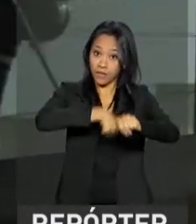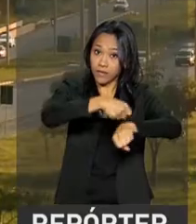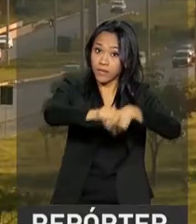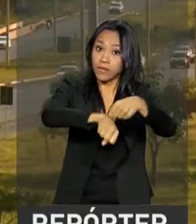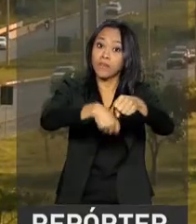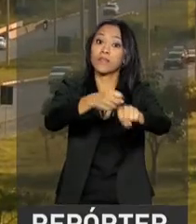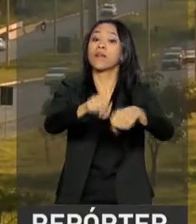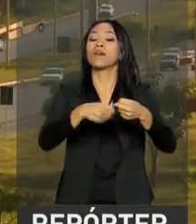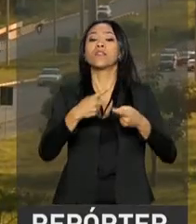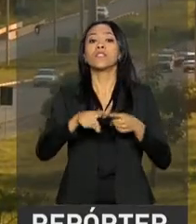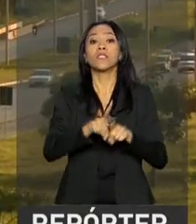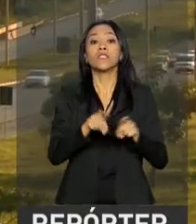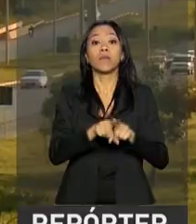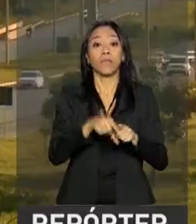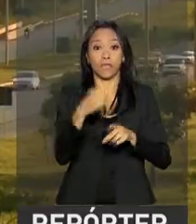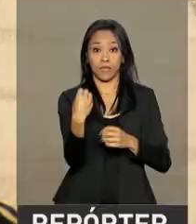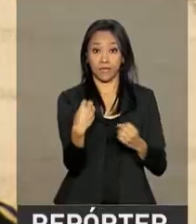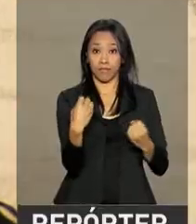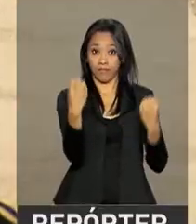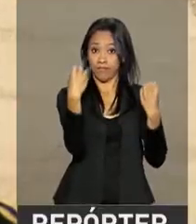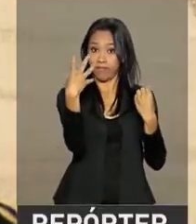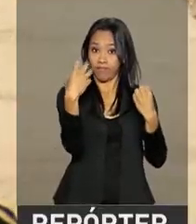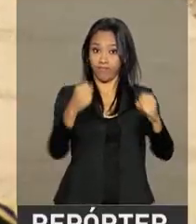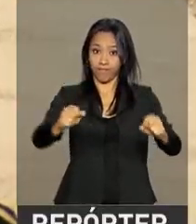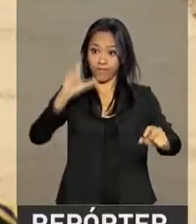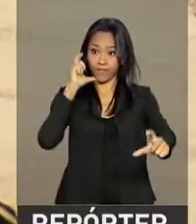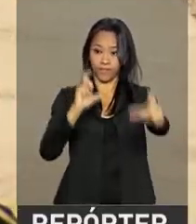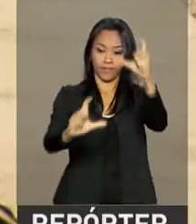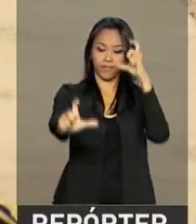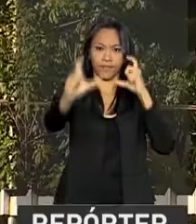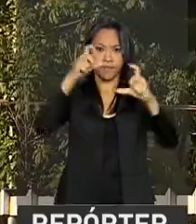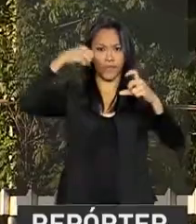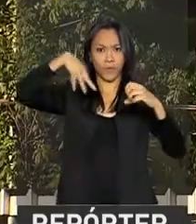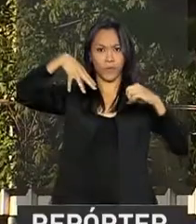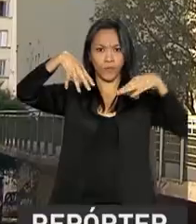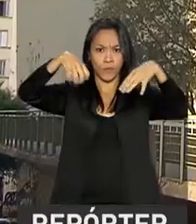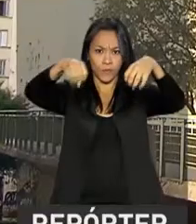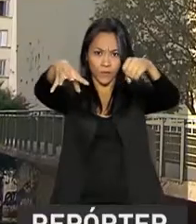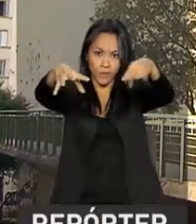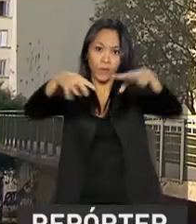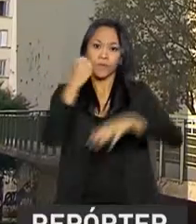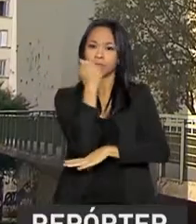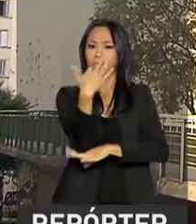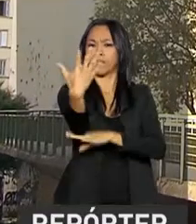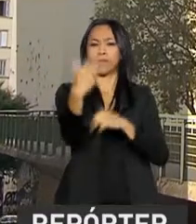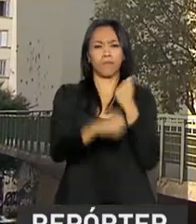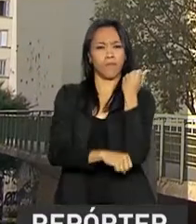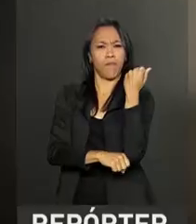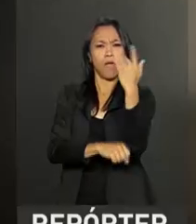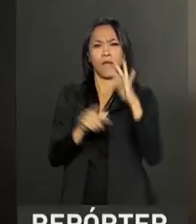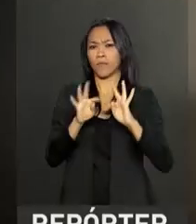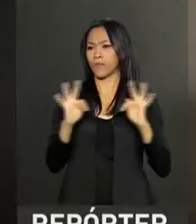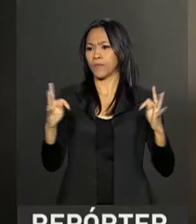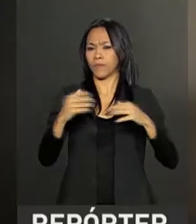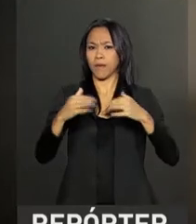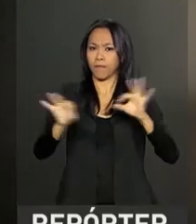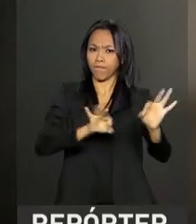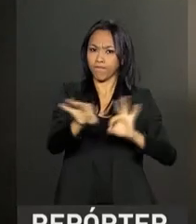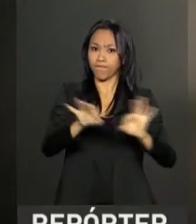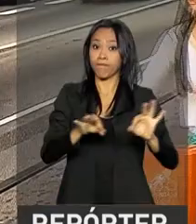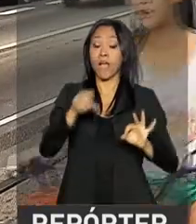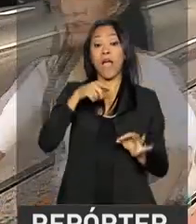bicicletários sinalização iluminação drenagem arborização e paisagismo as cidades que tiveram as propostas